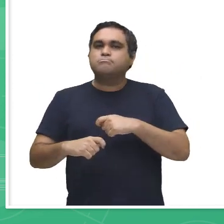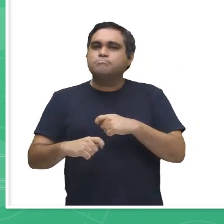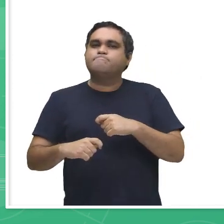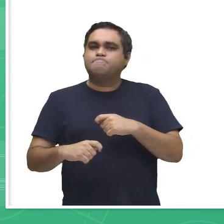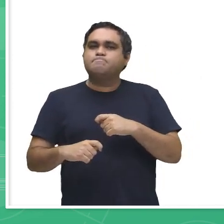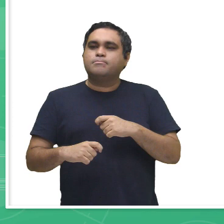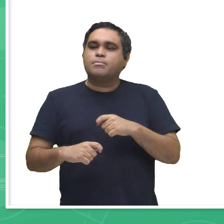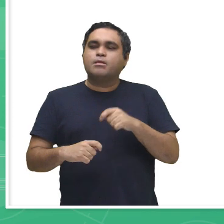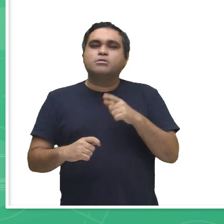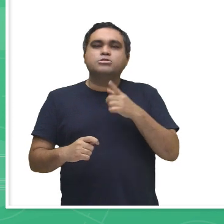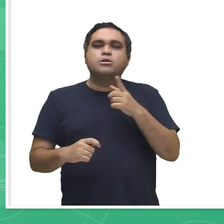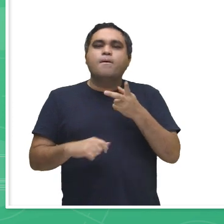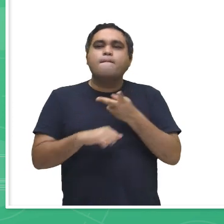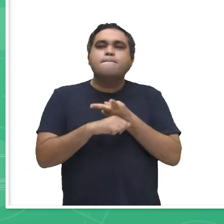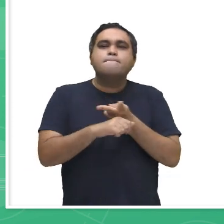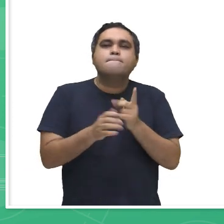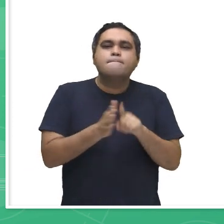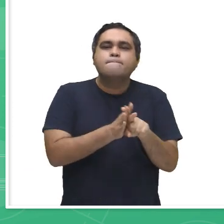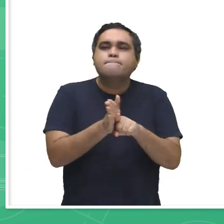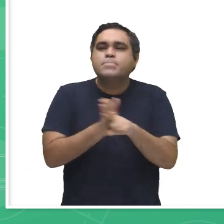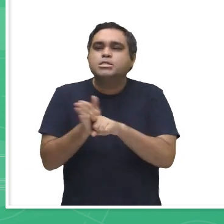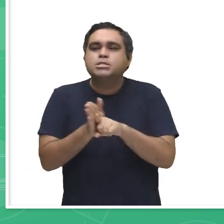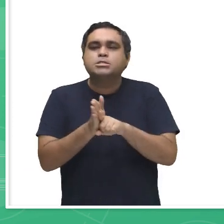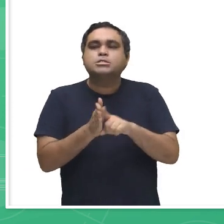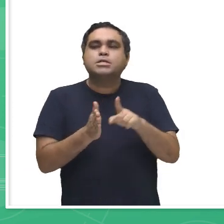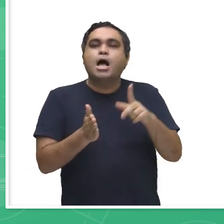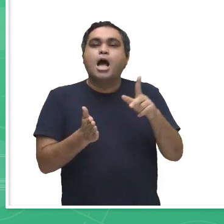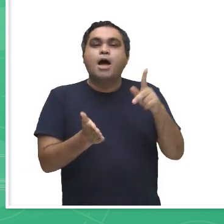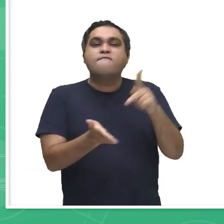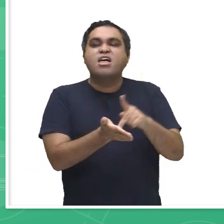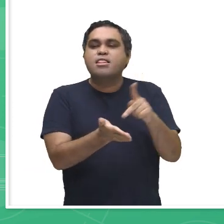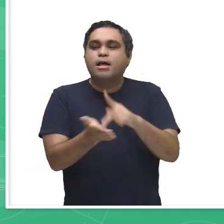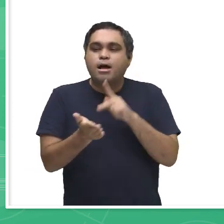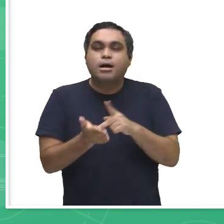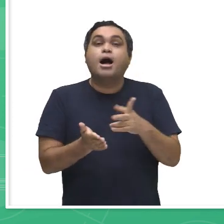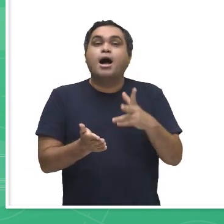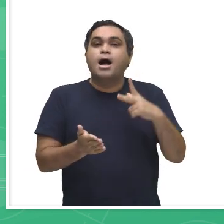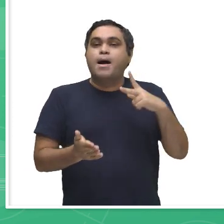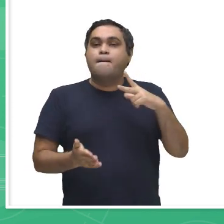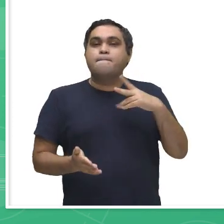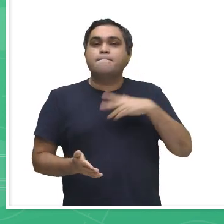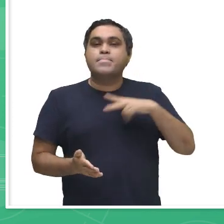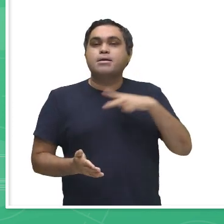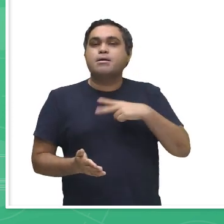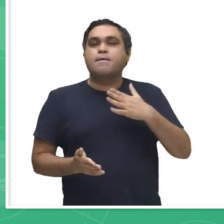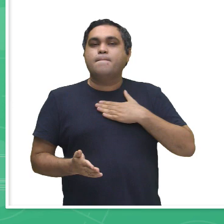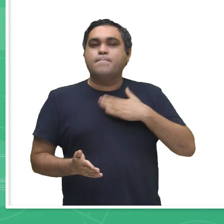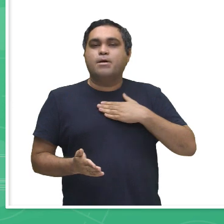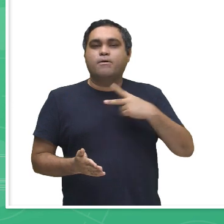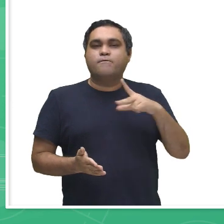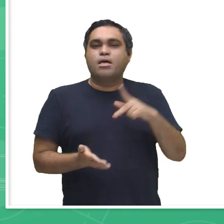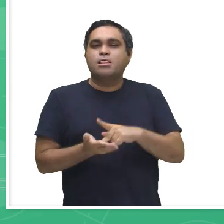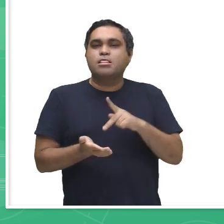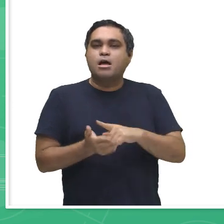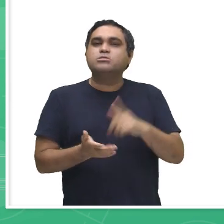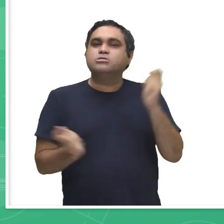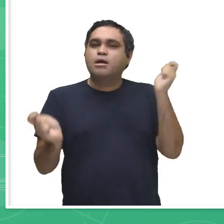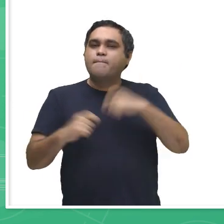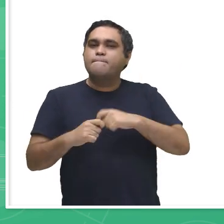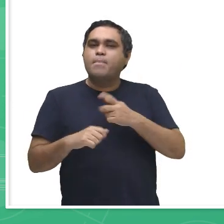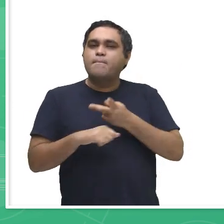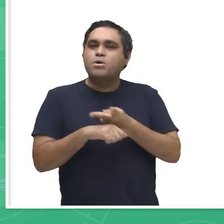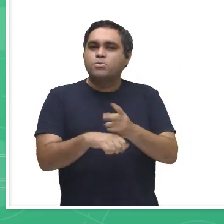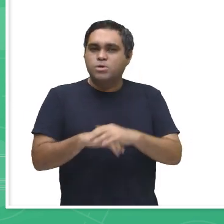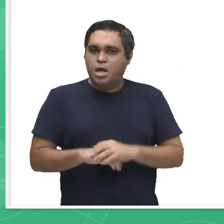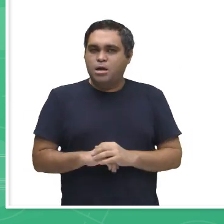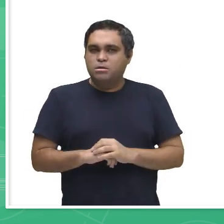própria verdade religiosa. Eu não preciso mais da igreja me dizendo o que eu tenho